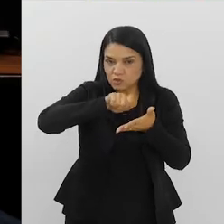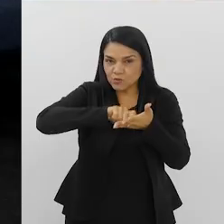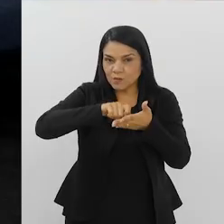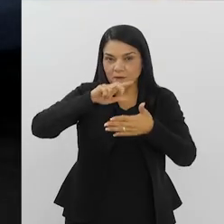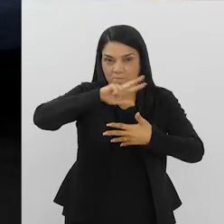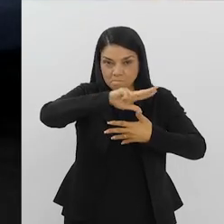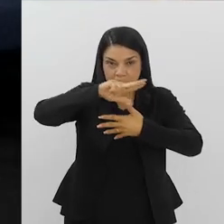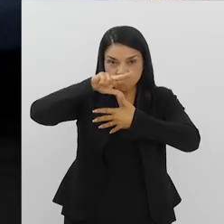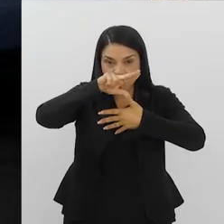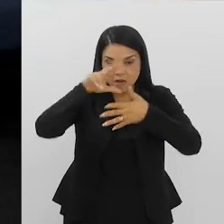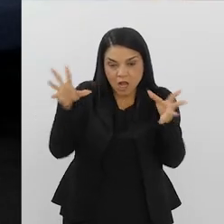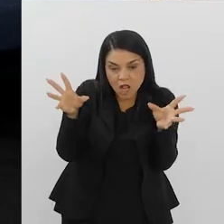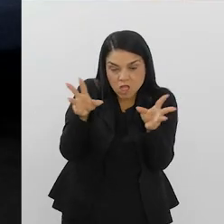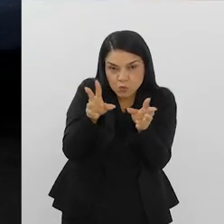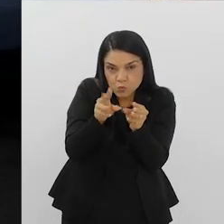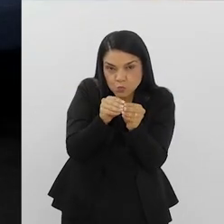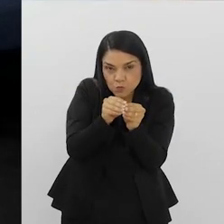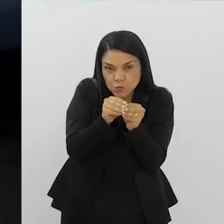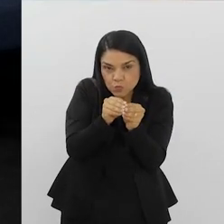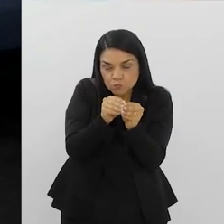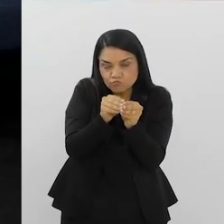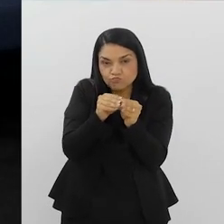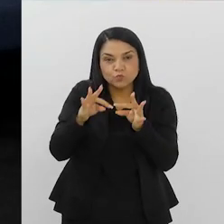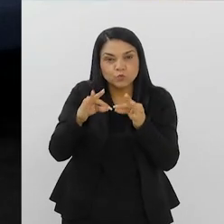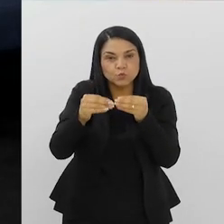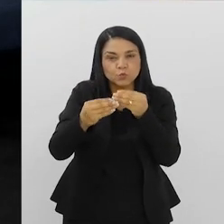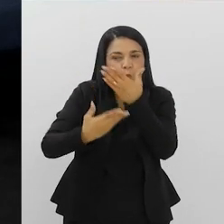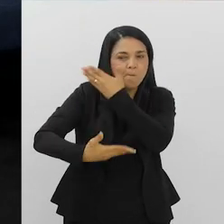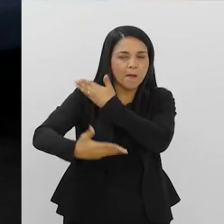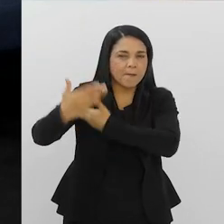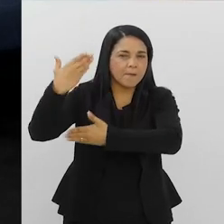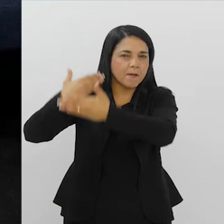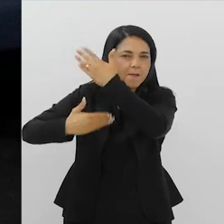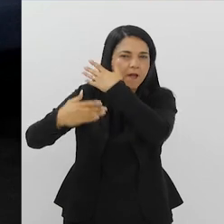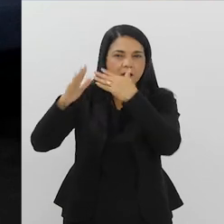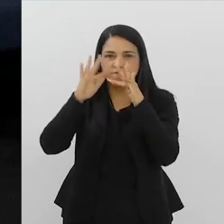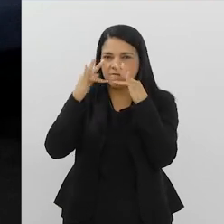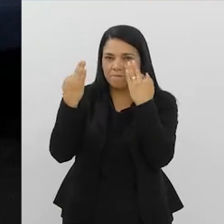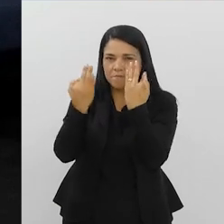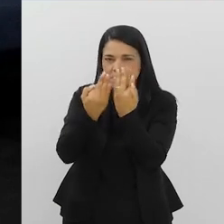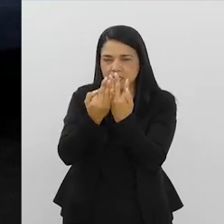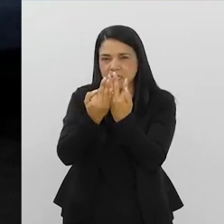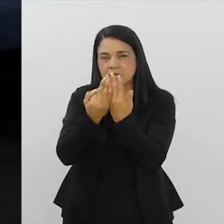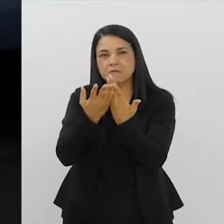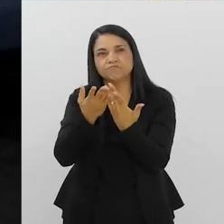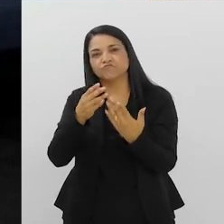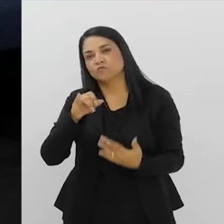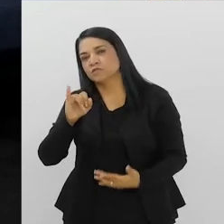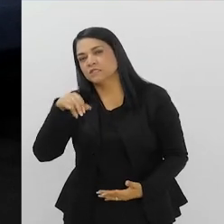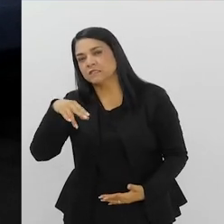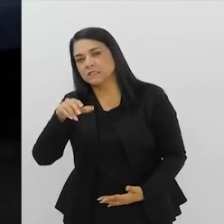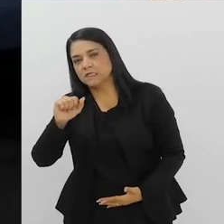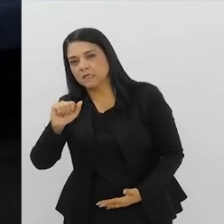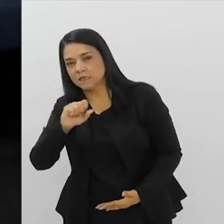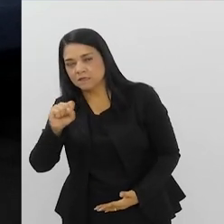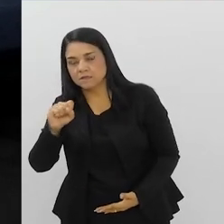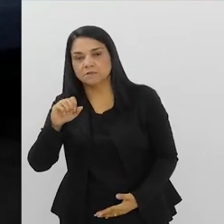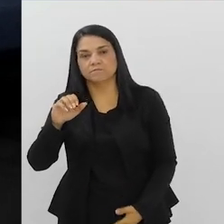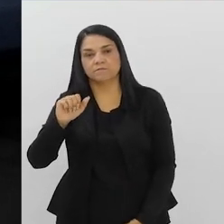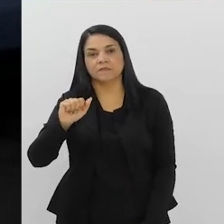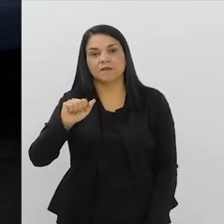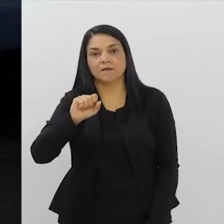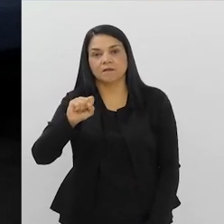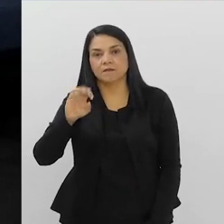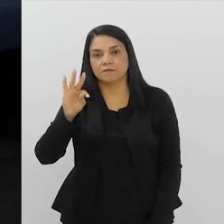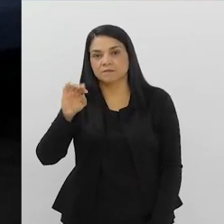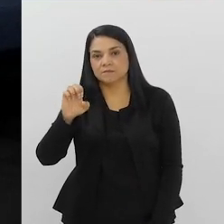certo resumido por Moroni então em alguns templos é dado a ele esse esse privilégio de ficar